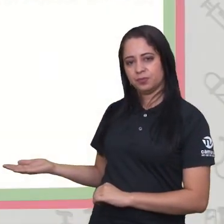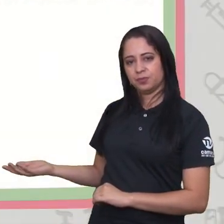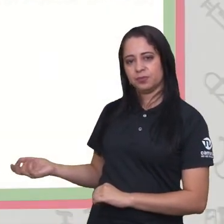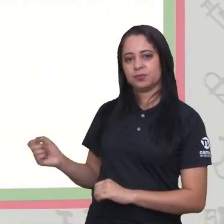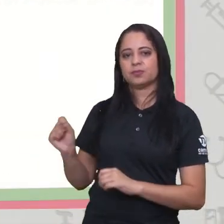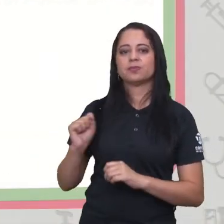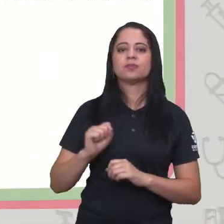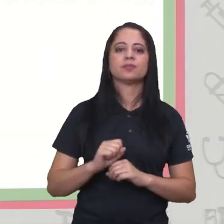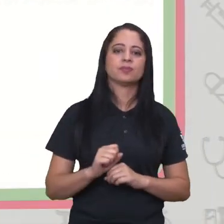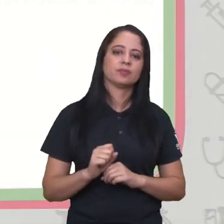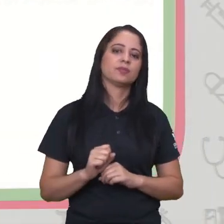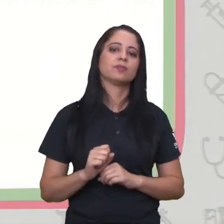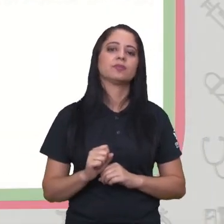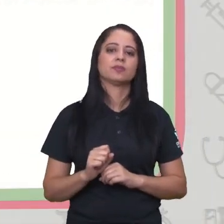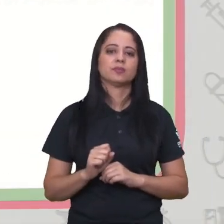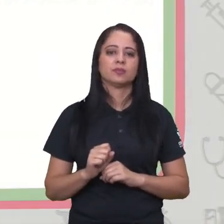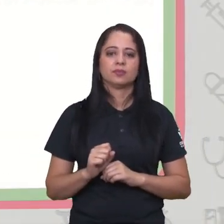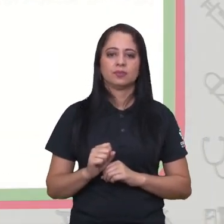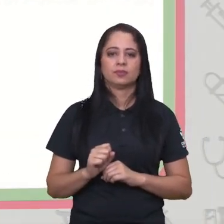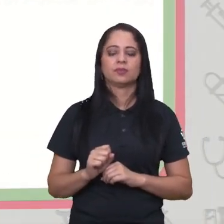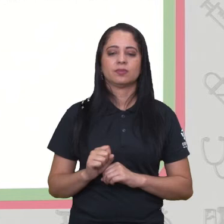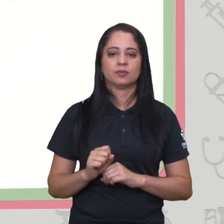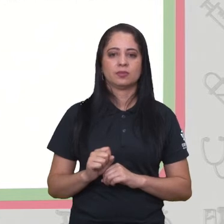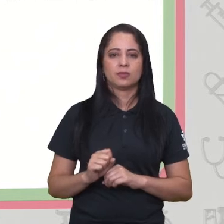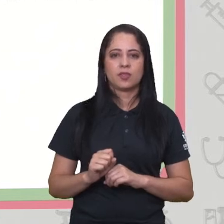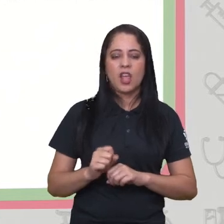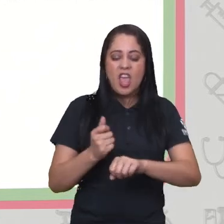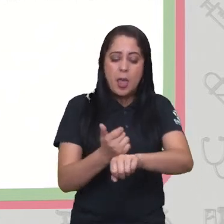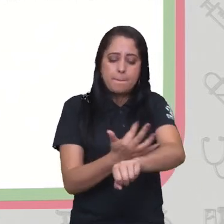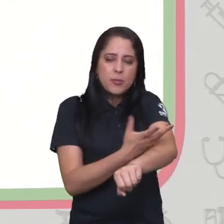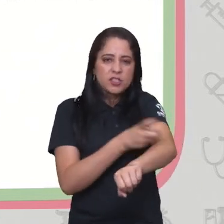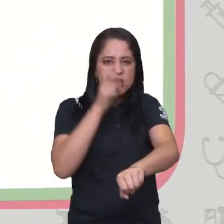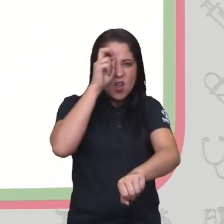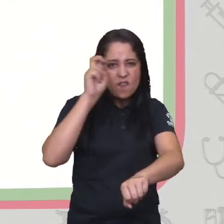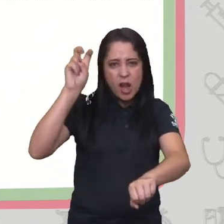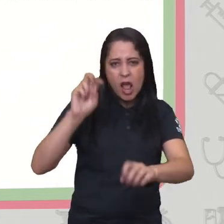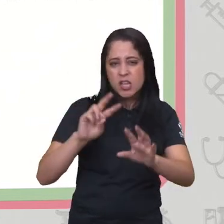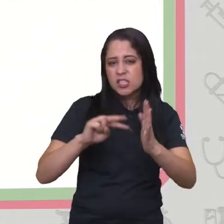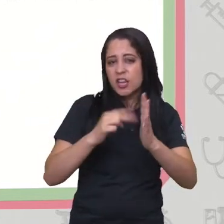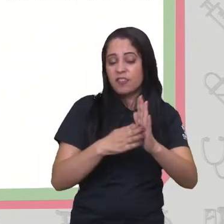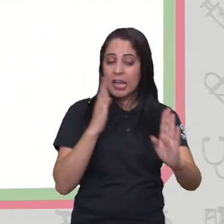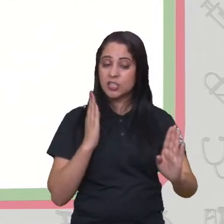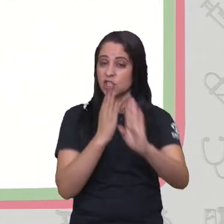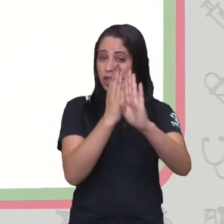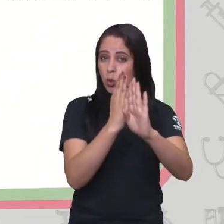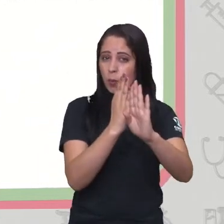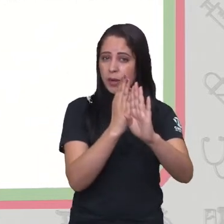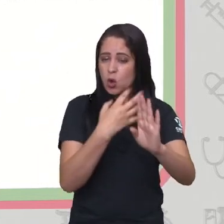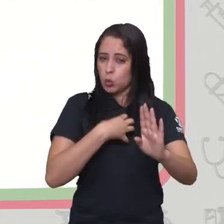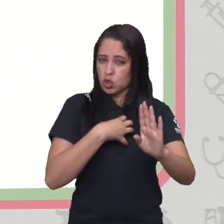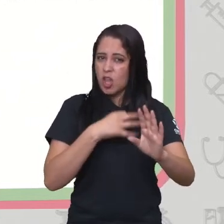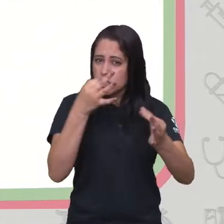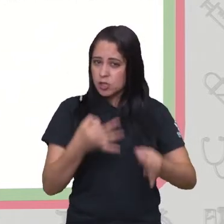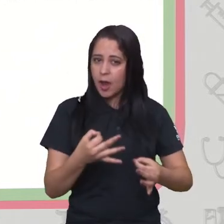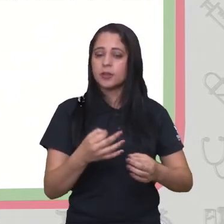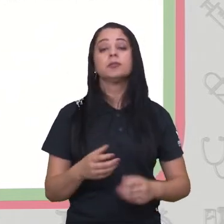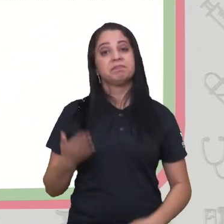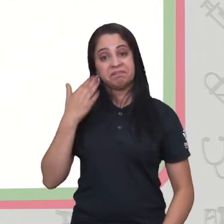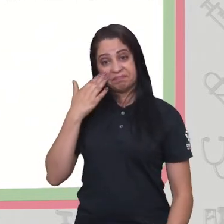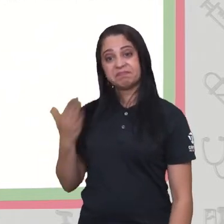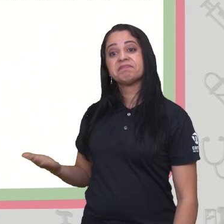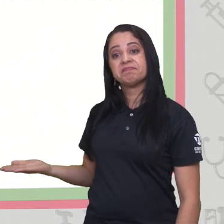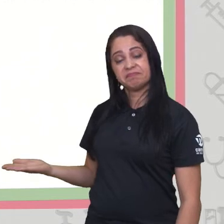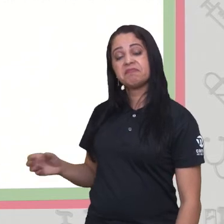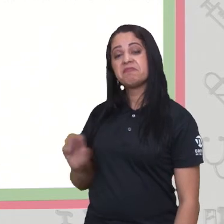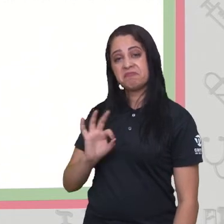ser emocionalmente inteligente tem relação com identificar as emoções mais facilmente? Mito ou verdade? Verdade. Sim.